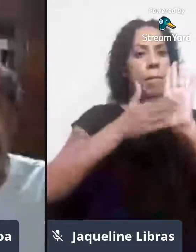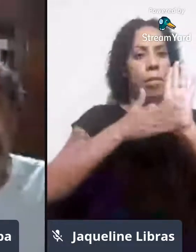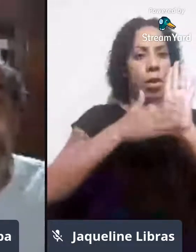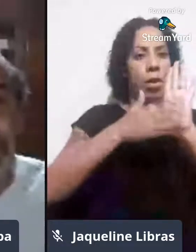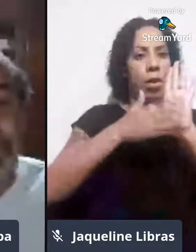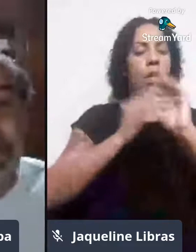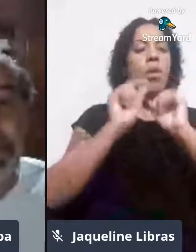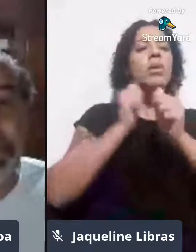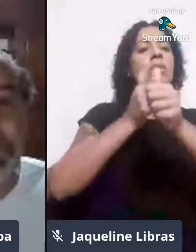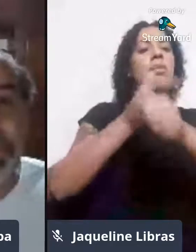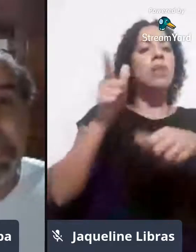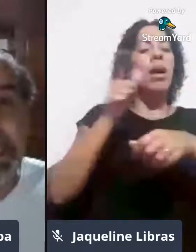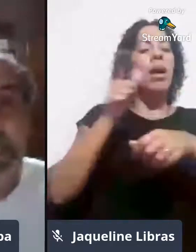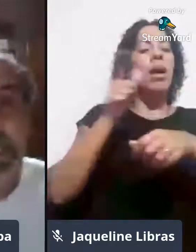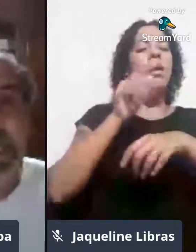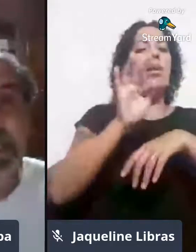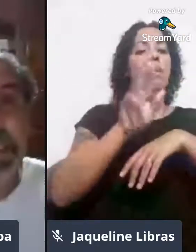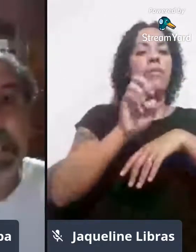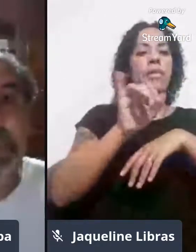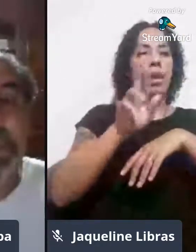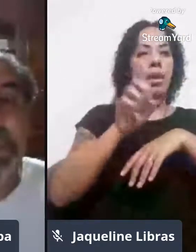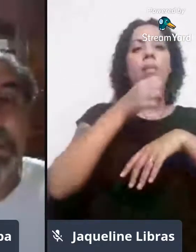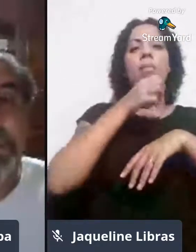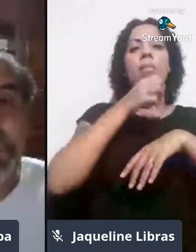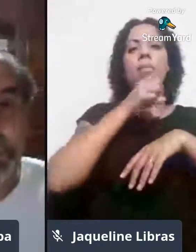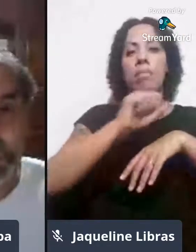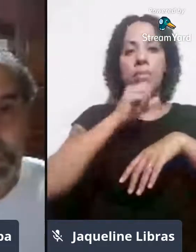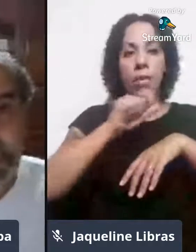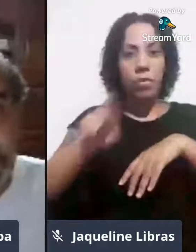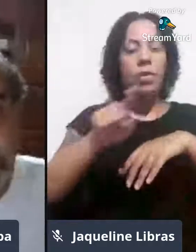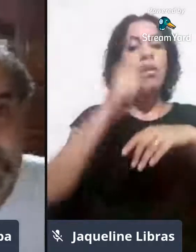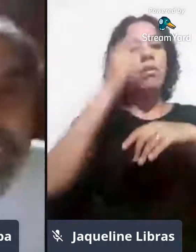freirianamente de que os alunos pudessem estar